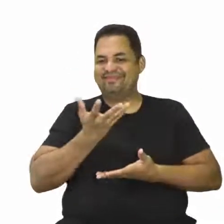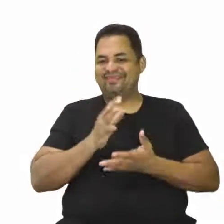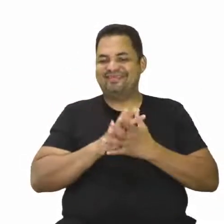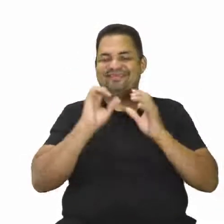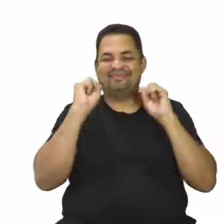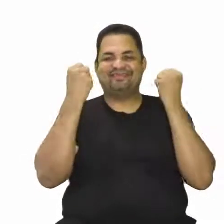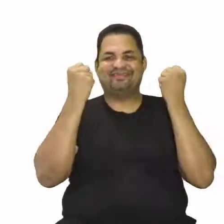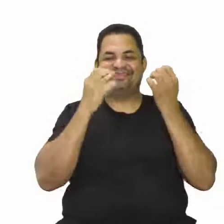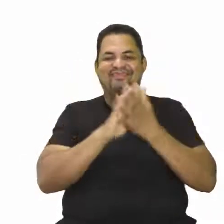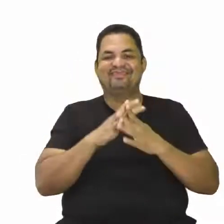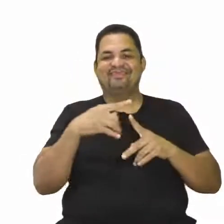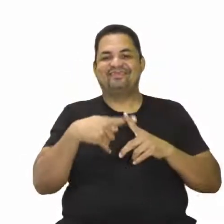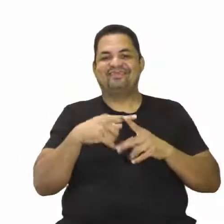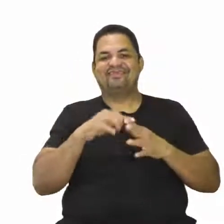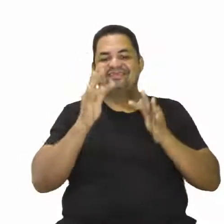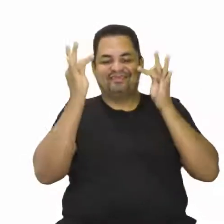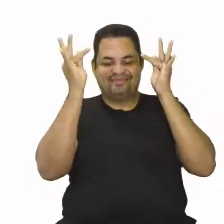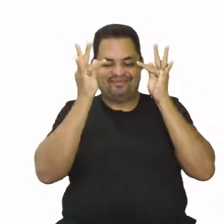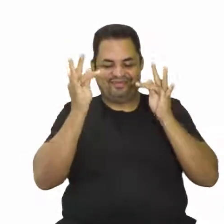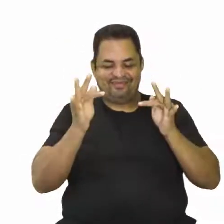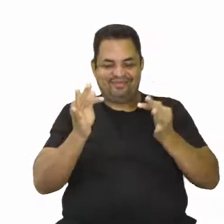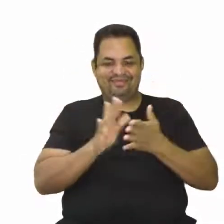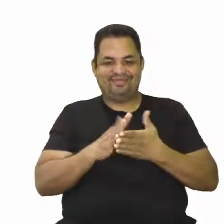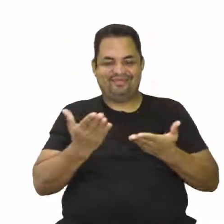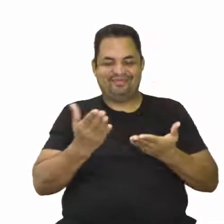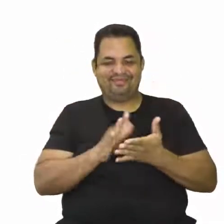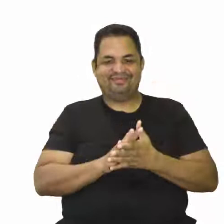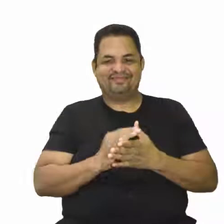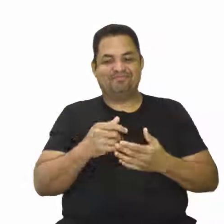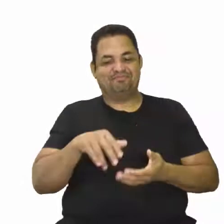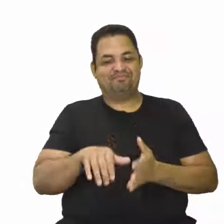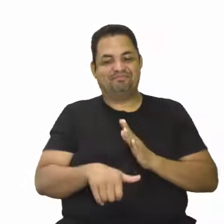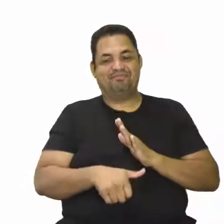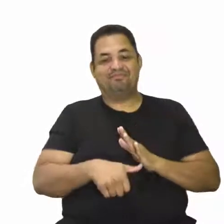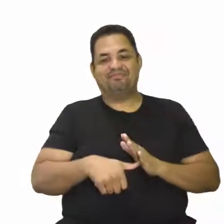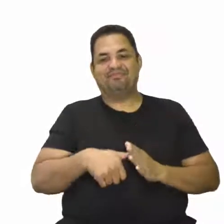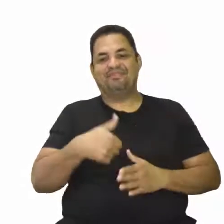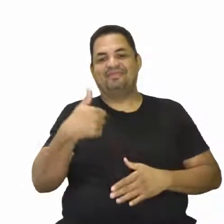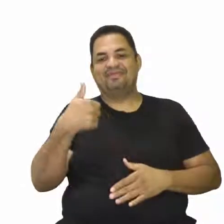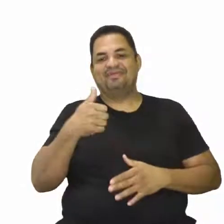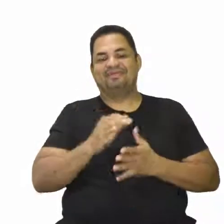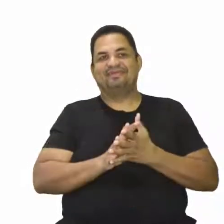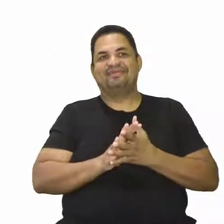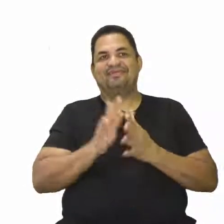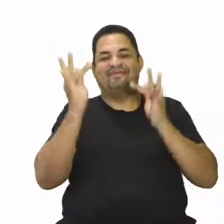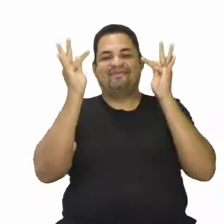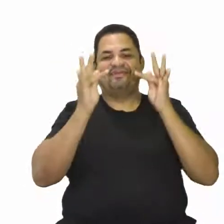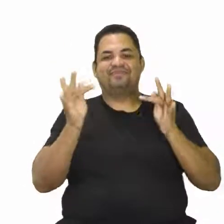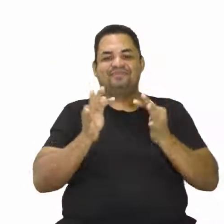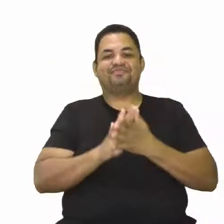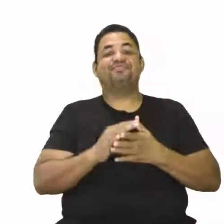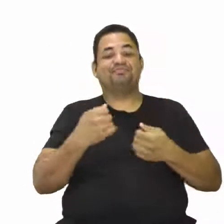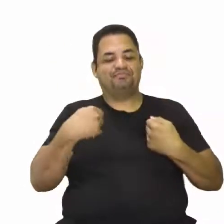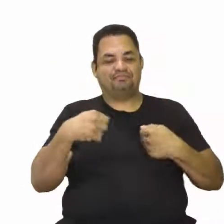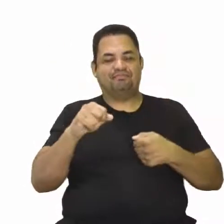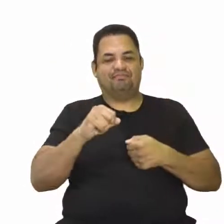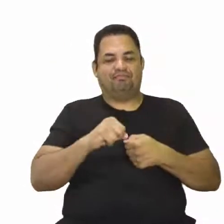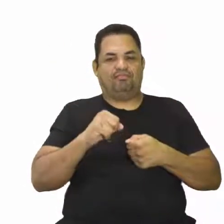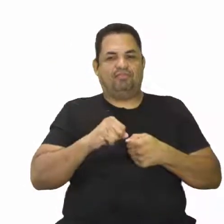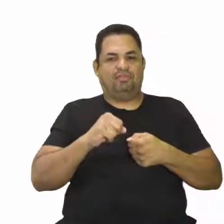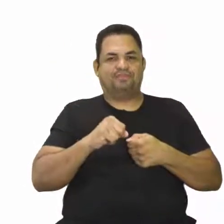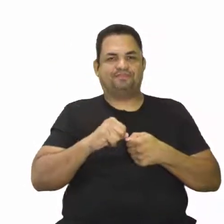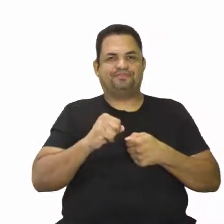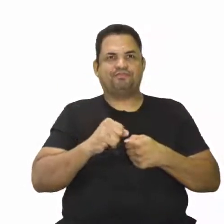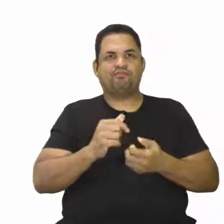física. Porque entre ser feliz e fazer atividade física, é melhor ser feliz. Conversa, viu, gente? Nós temos que fazer. Não